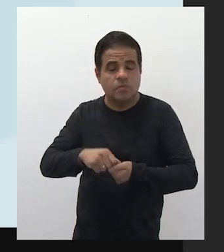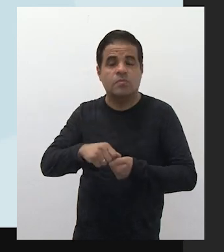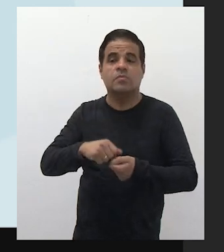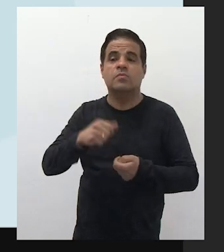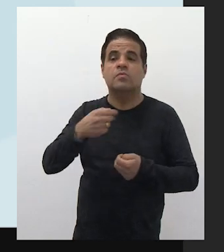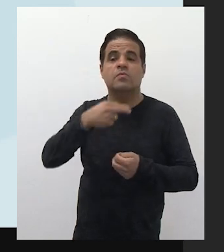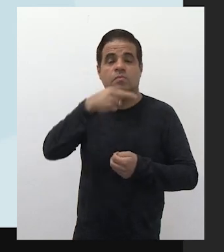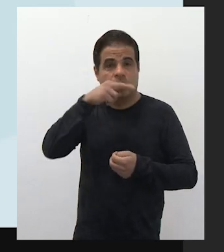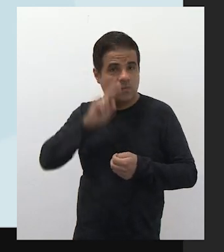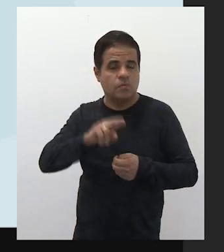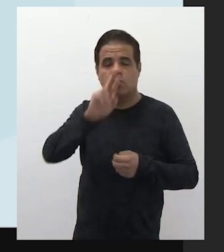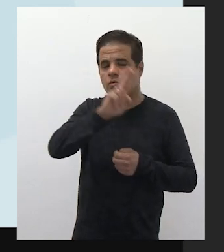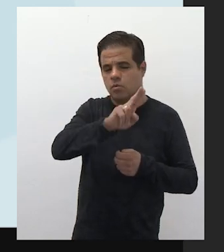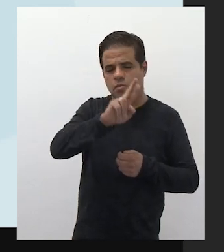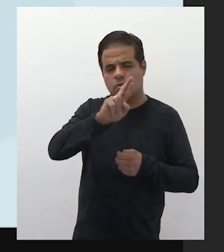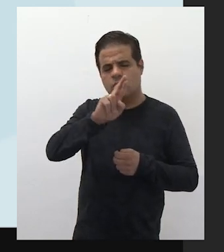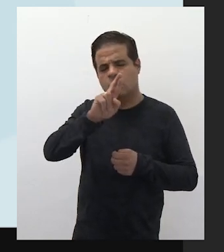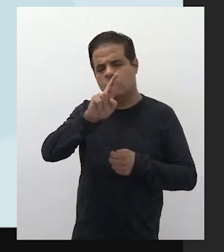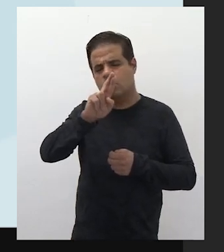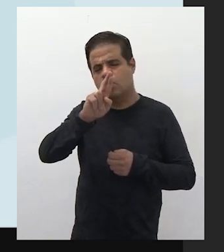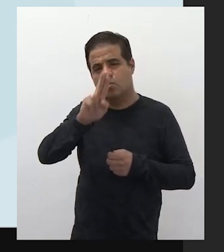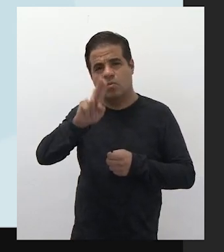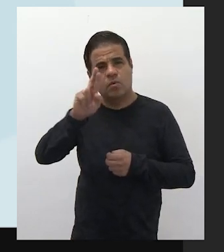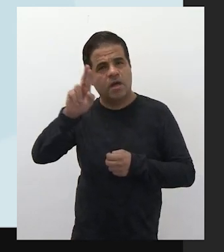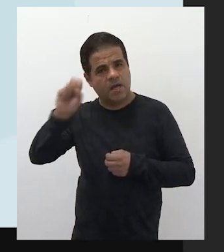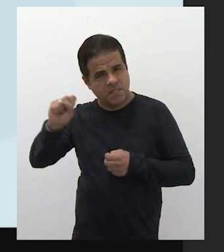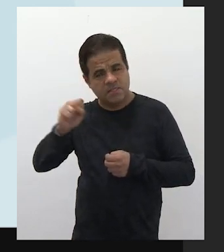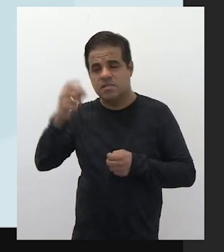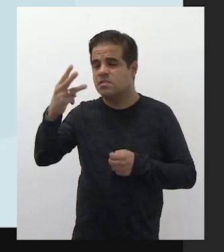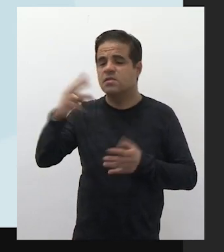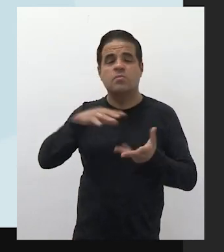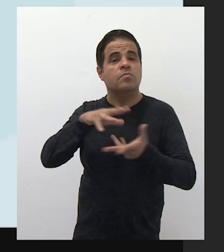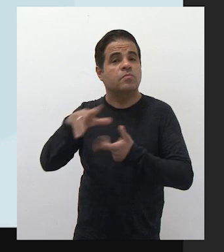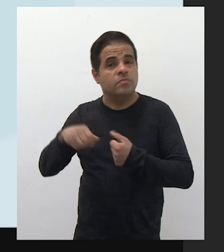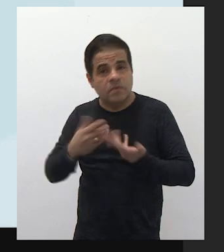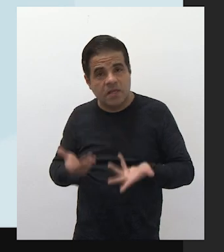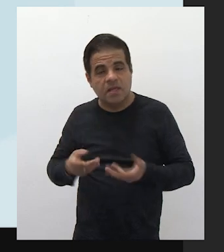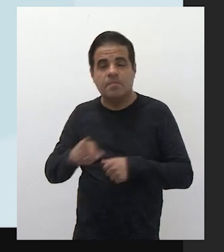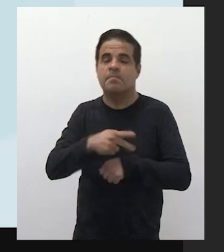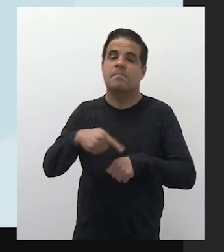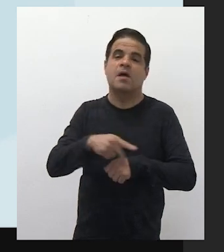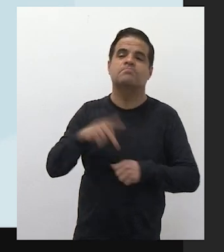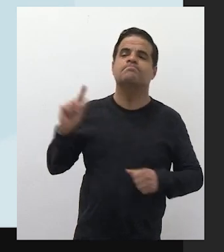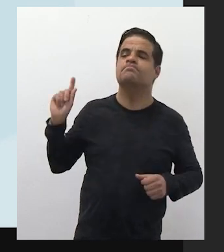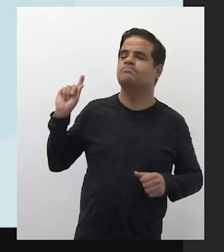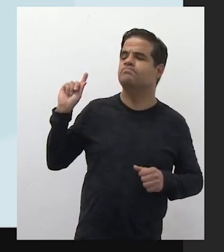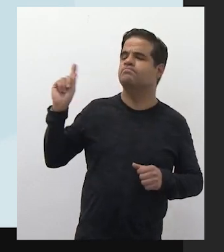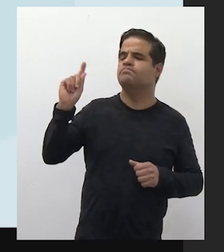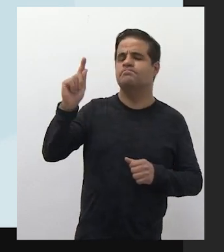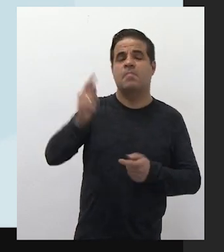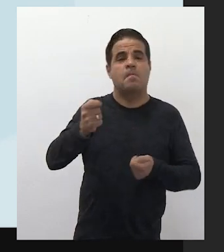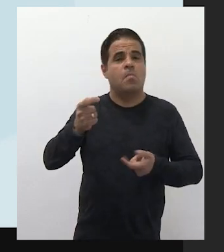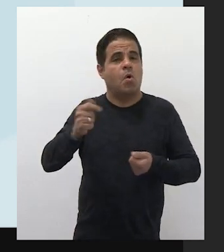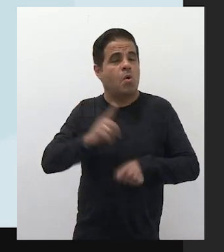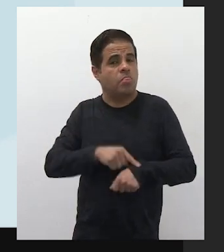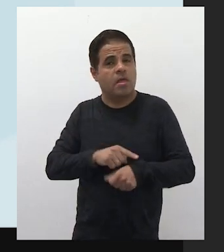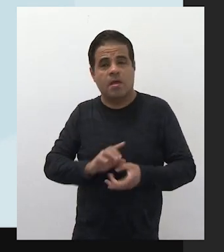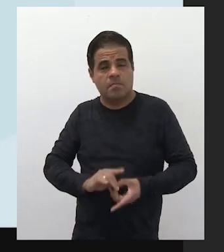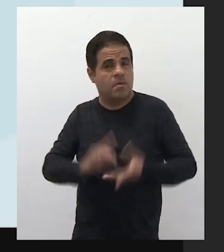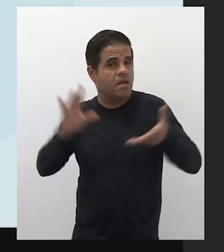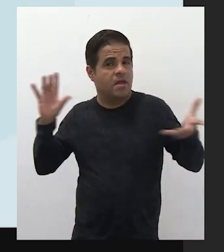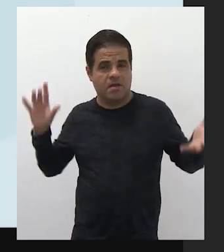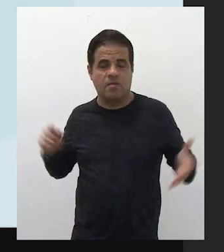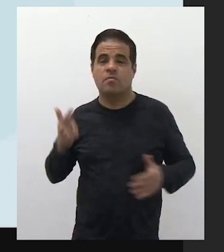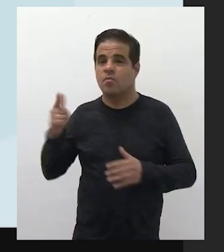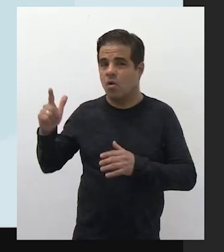União Soviética na época. O que era o terceiro mundo? Os países recém-independentes e todos os demais